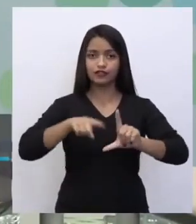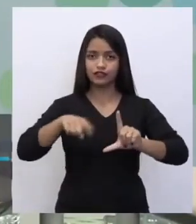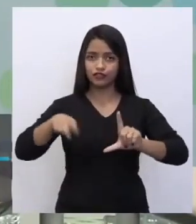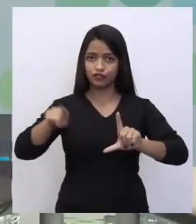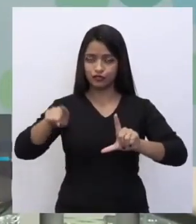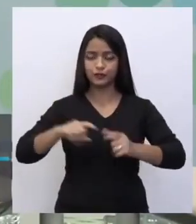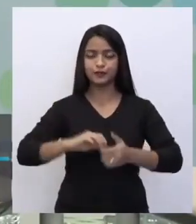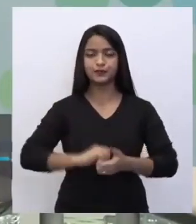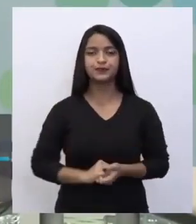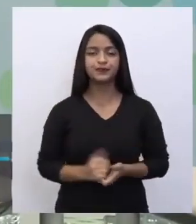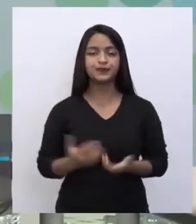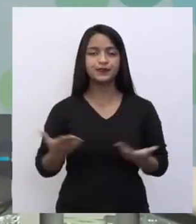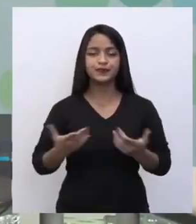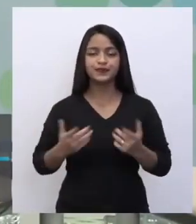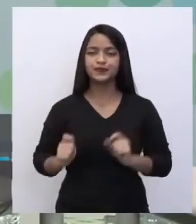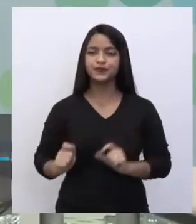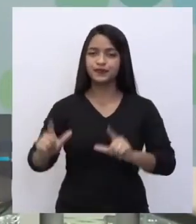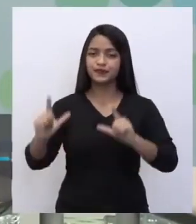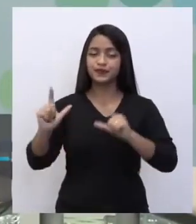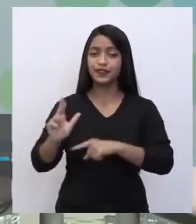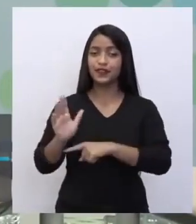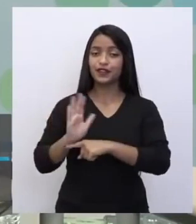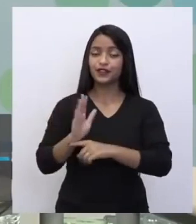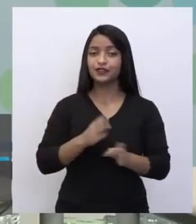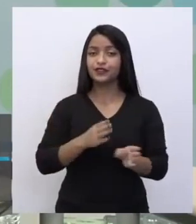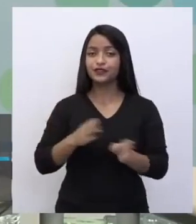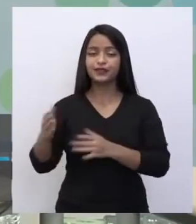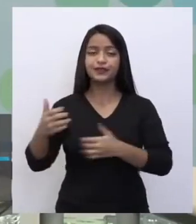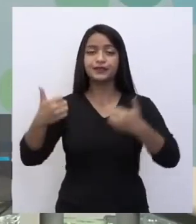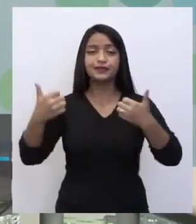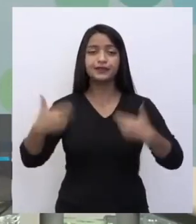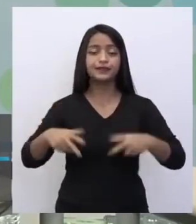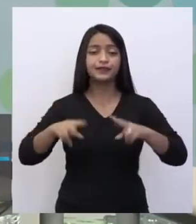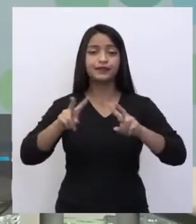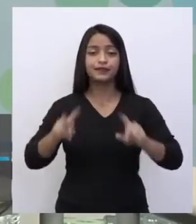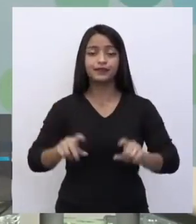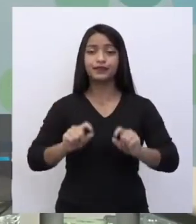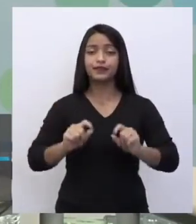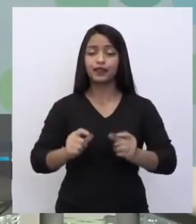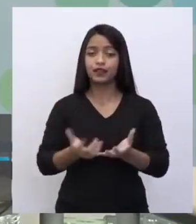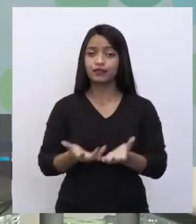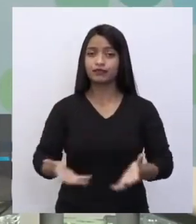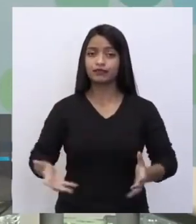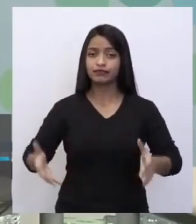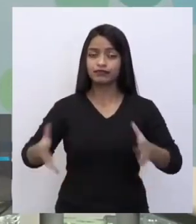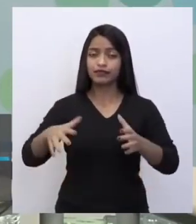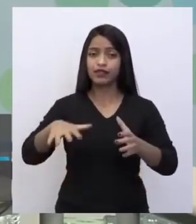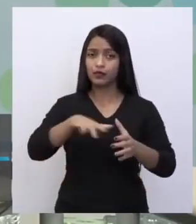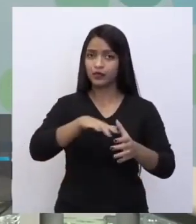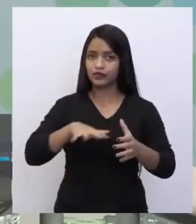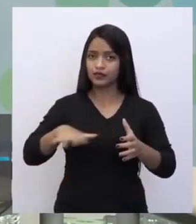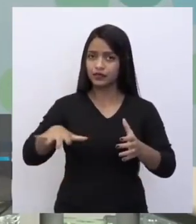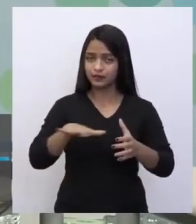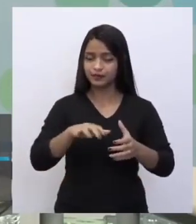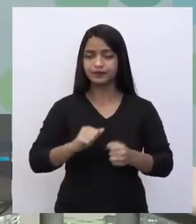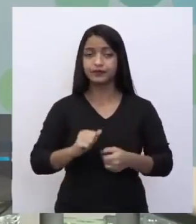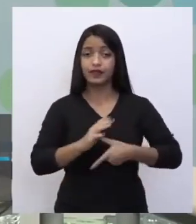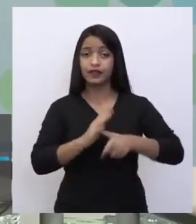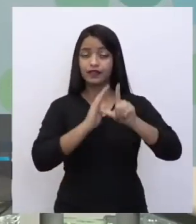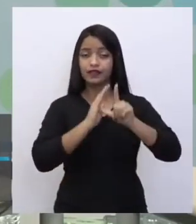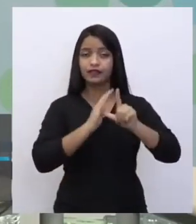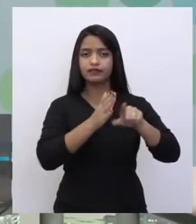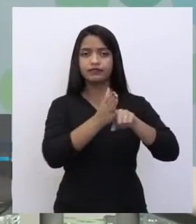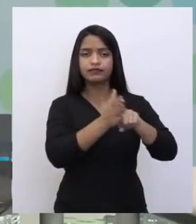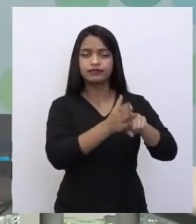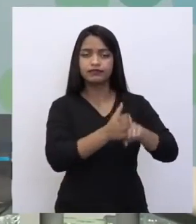um vídeo que vai falar sobre agora os serviços ecossistêmicos, né? Nós estávamos tendo um olhar para os biomas e